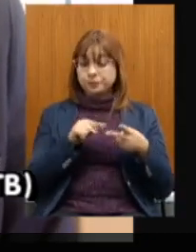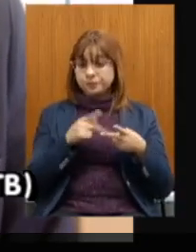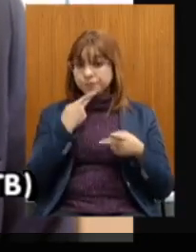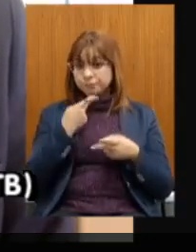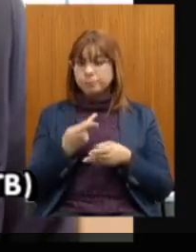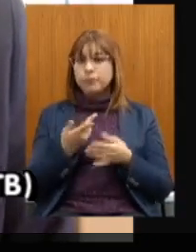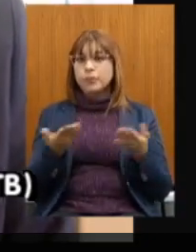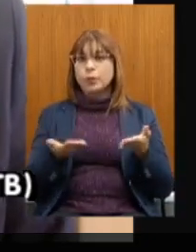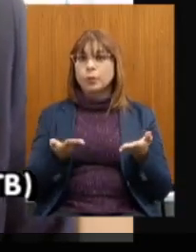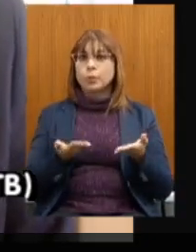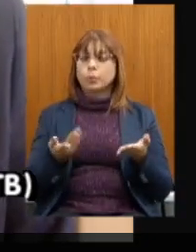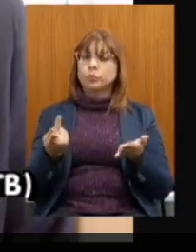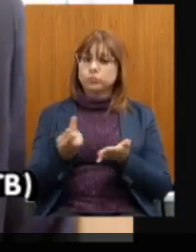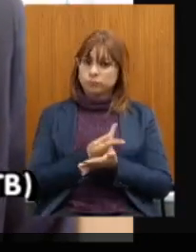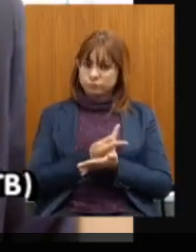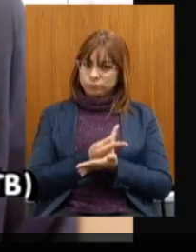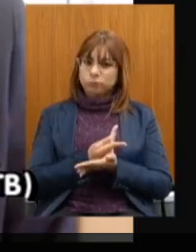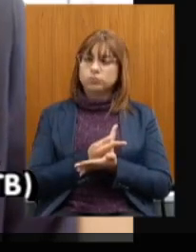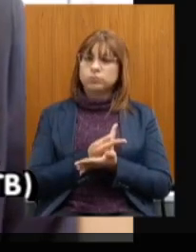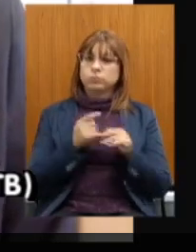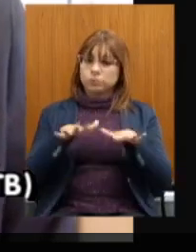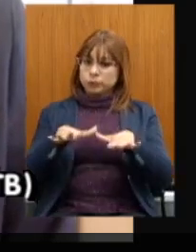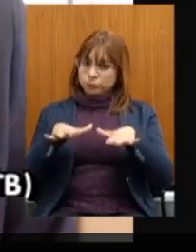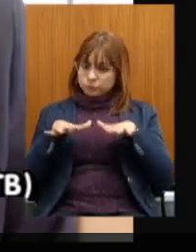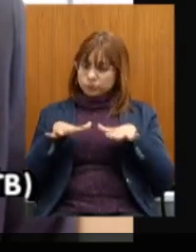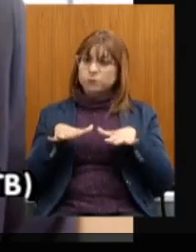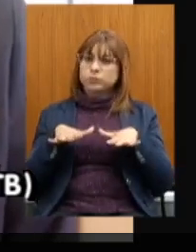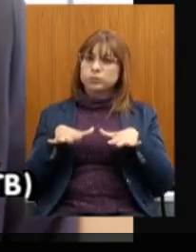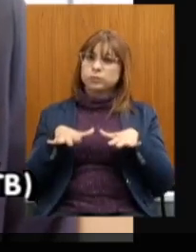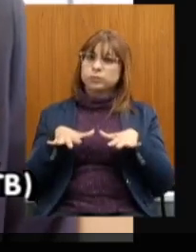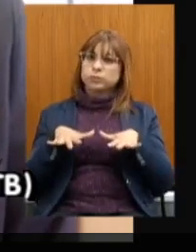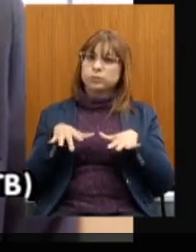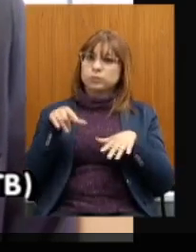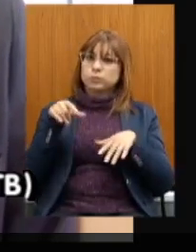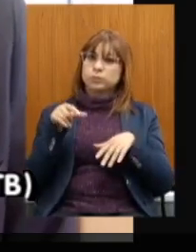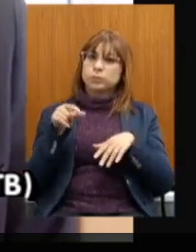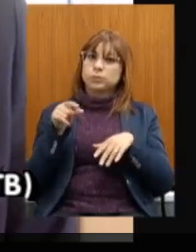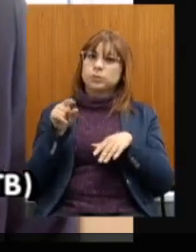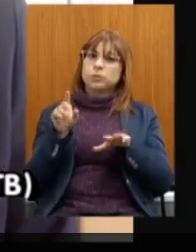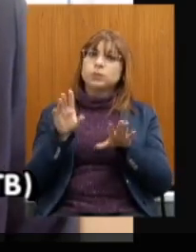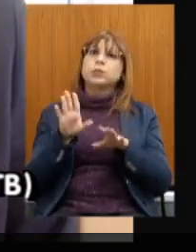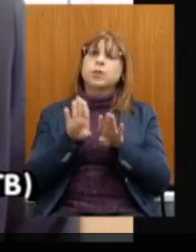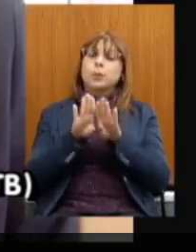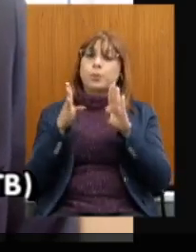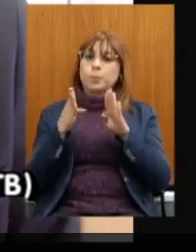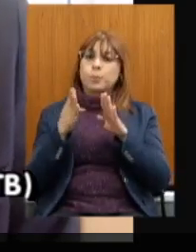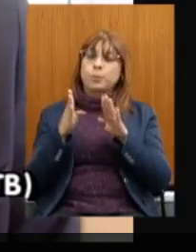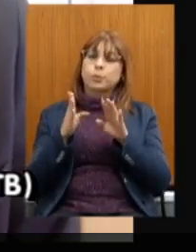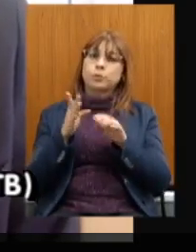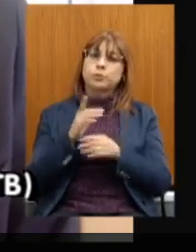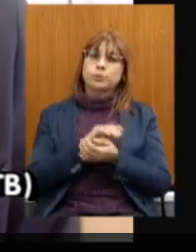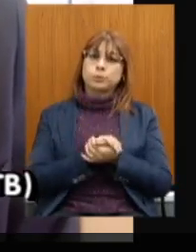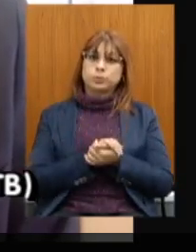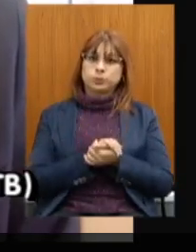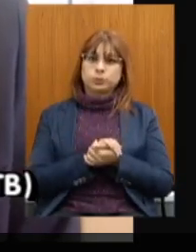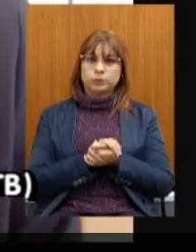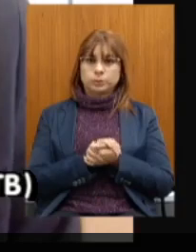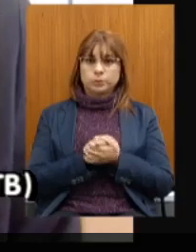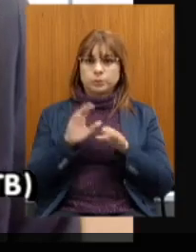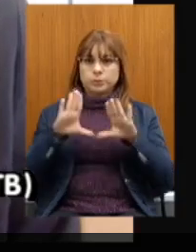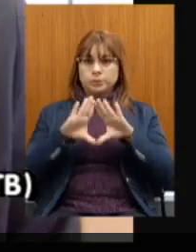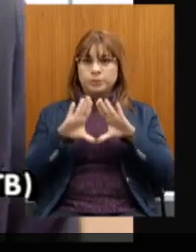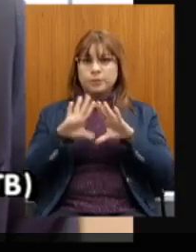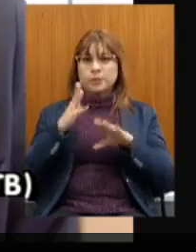hoje nós realizamos uma audiência pública aqui na porta da Assembleia, com cerca de 3 mil